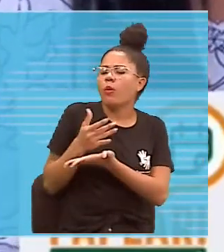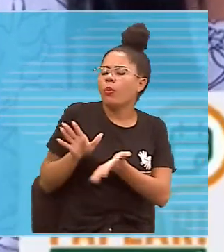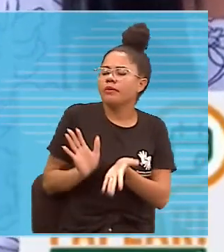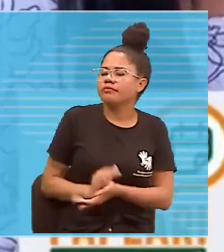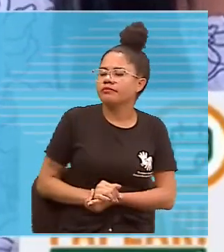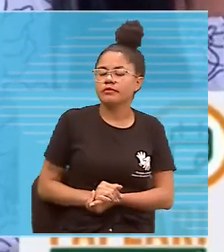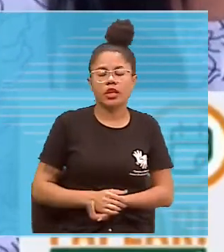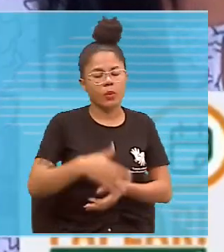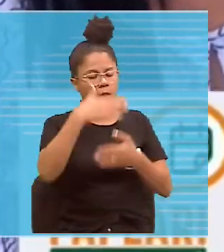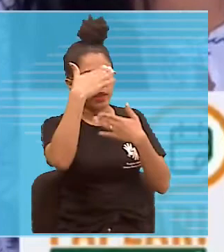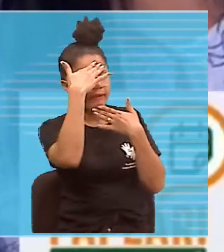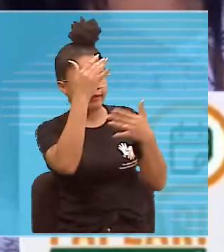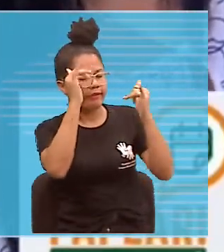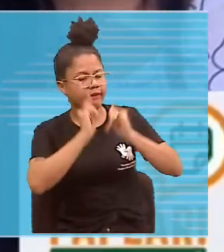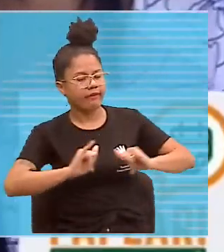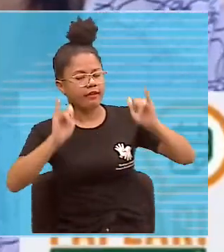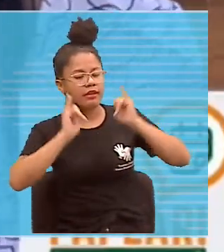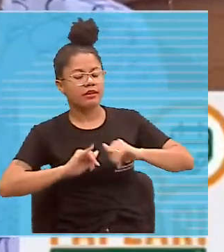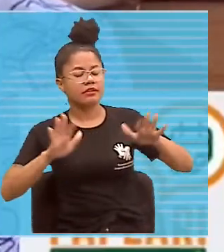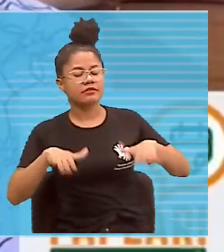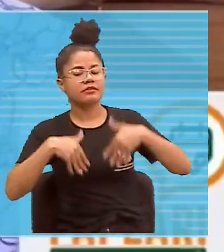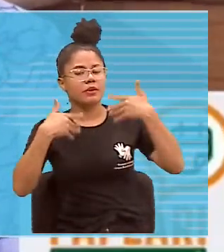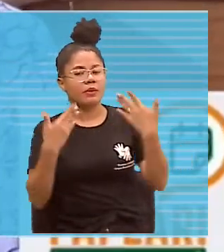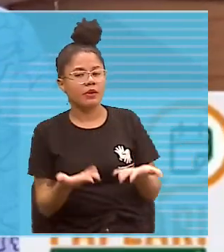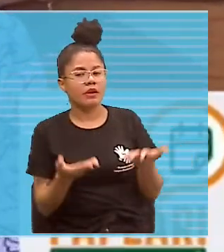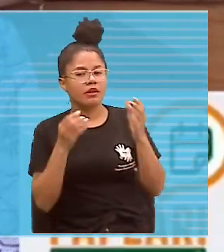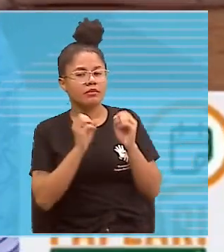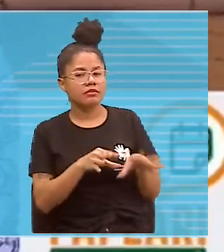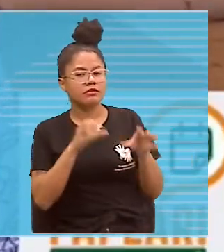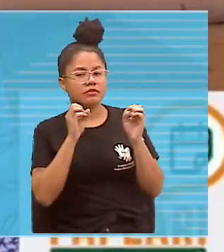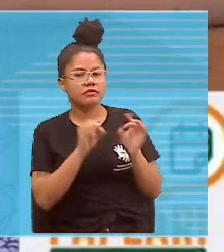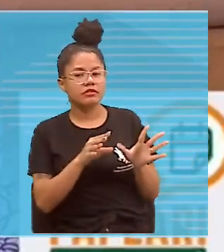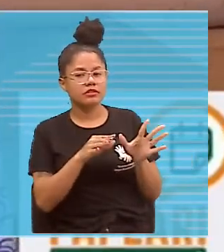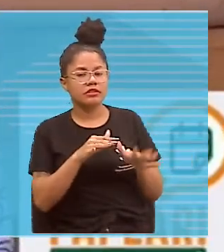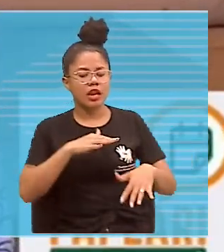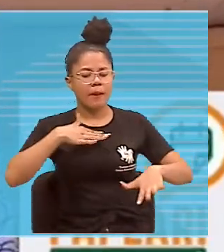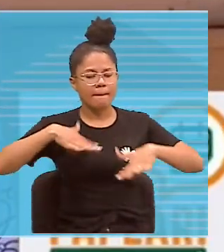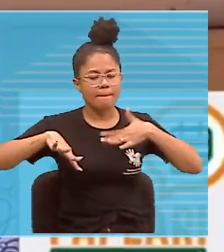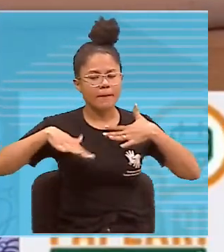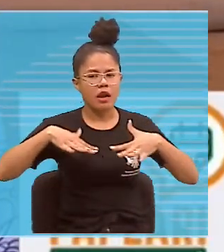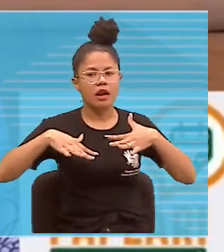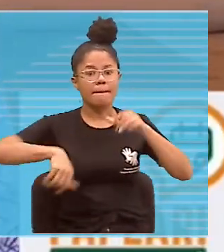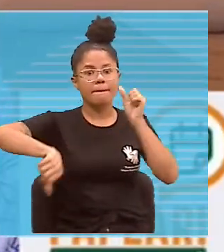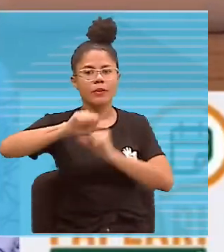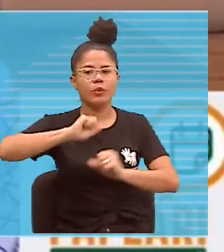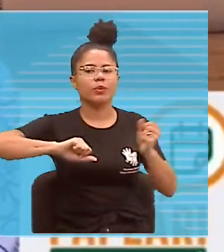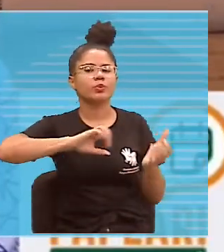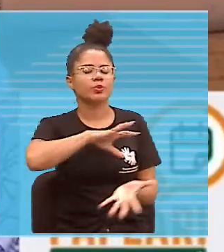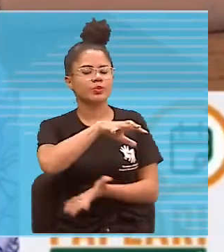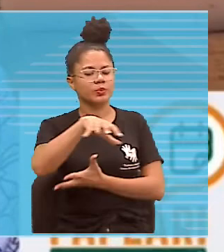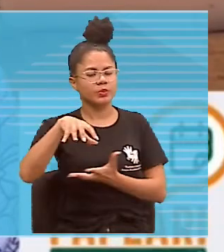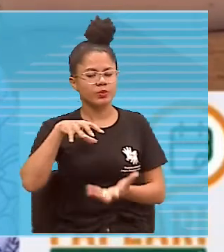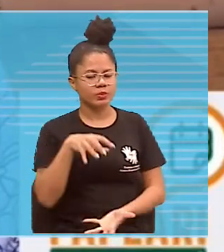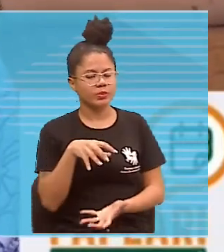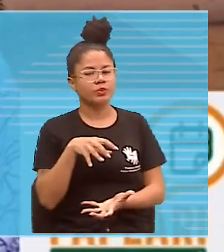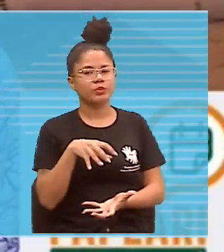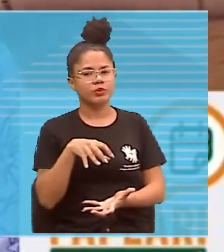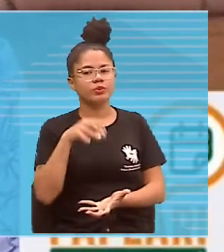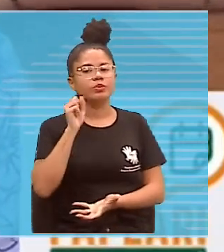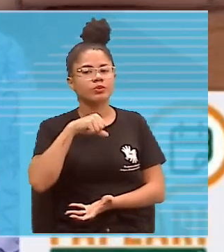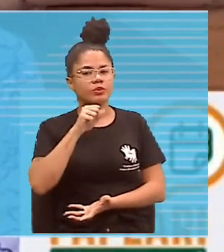mundo. Ela precisa ser dinâmica, ela não pode ser aquela estática, não. Ela precisa de